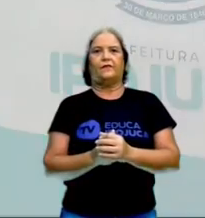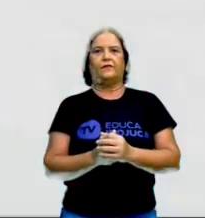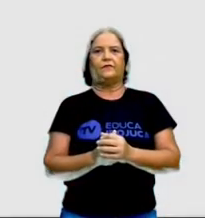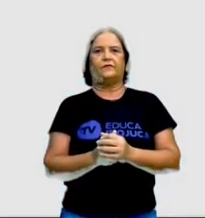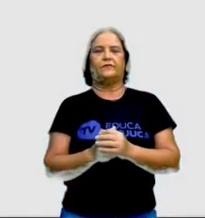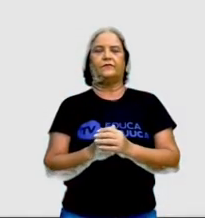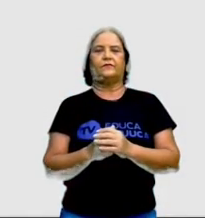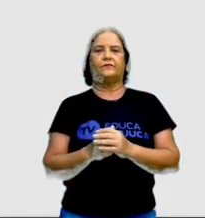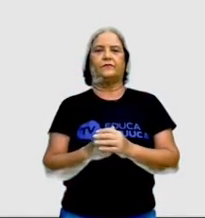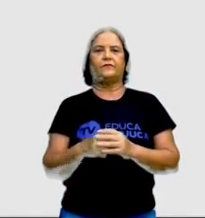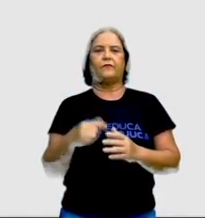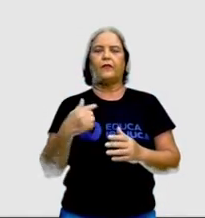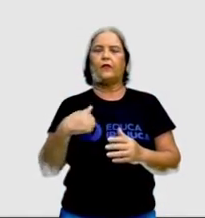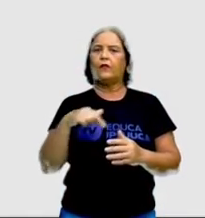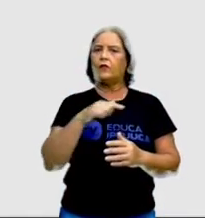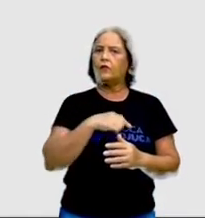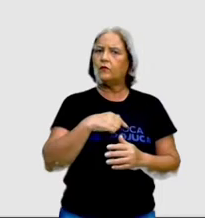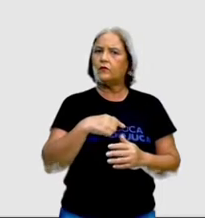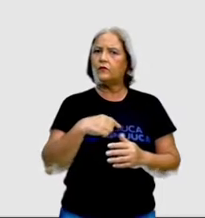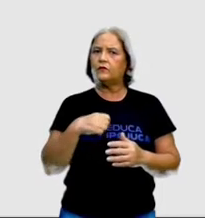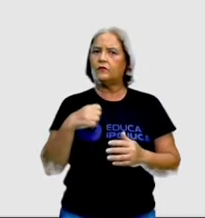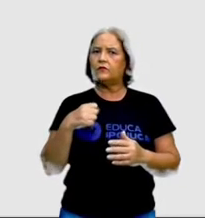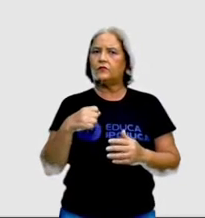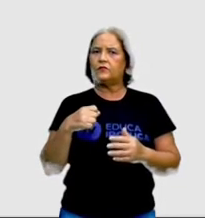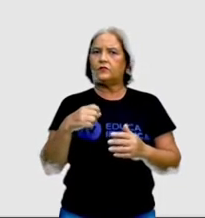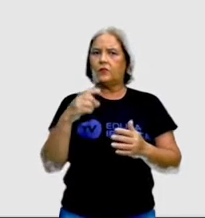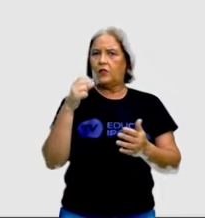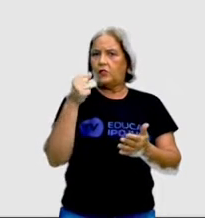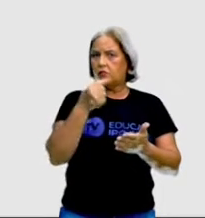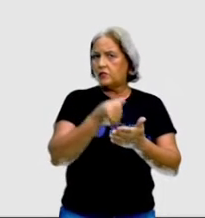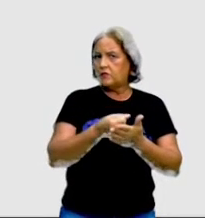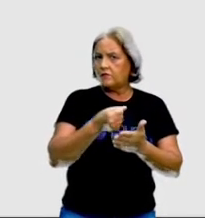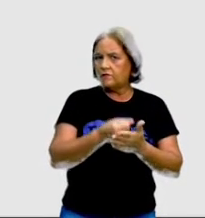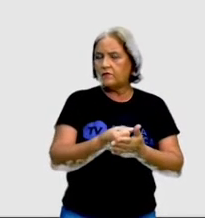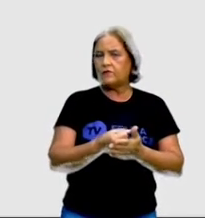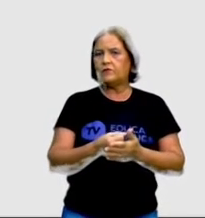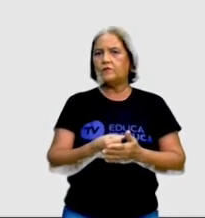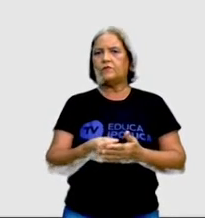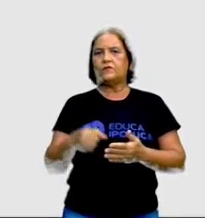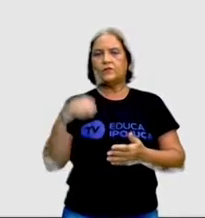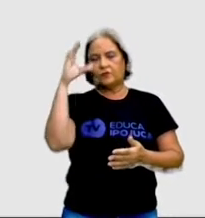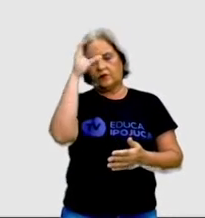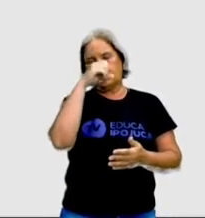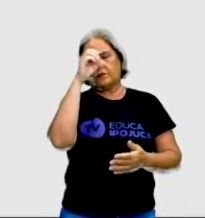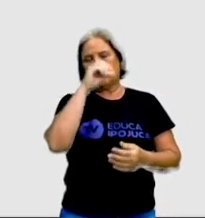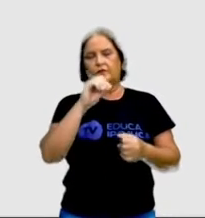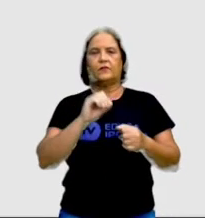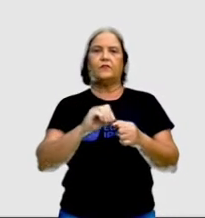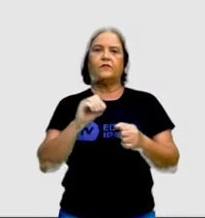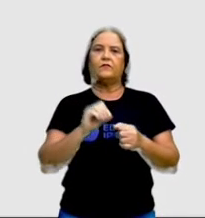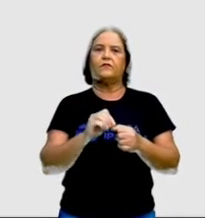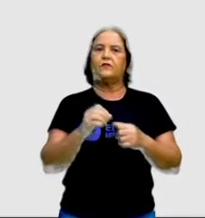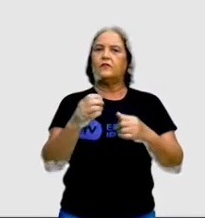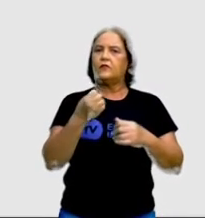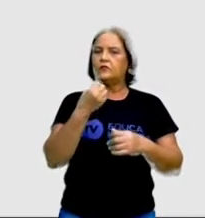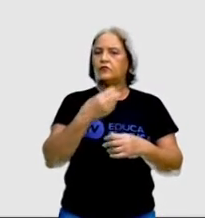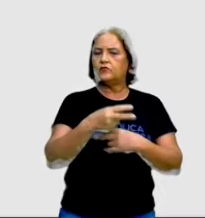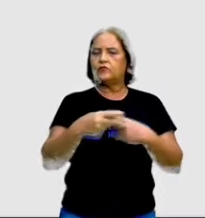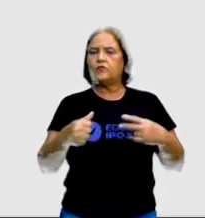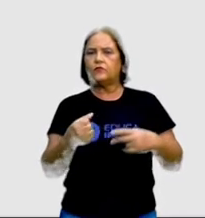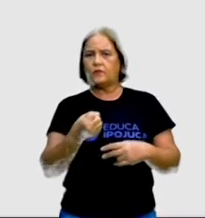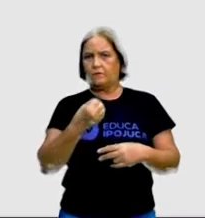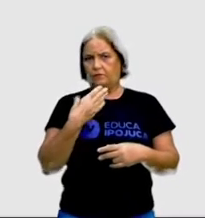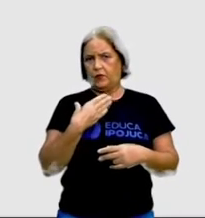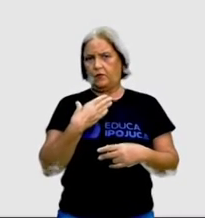Bom, nós devemos aprender a fazer o que é bom, tanto para